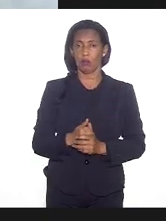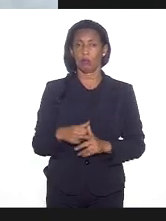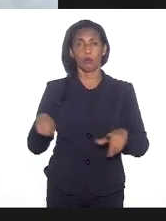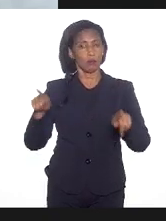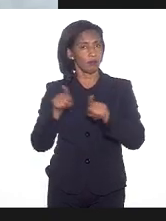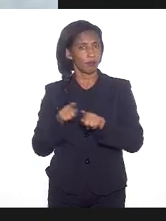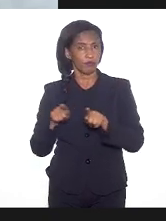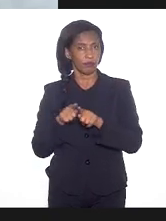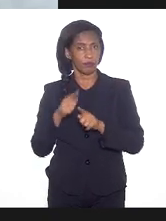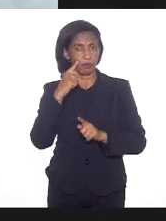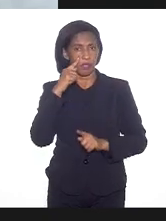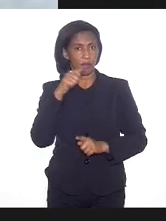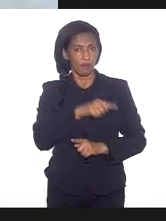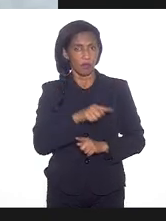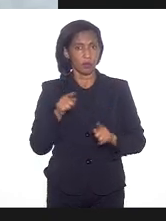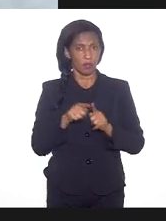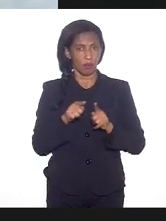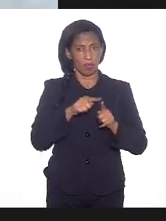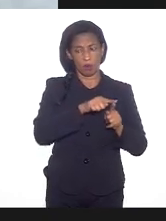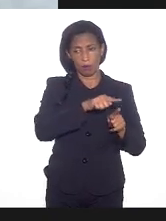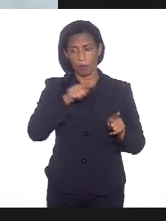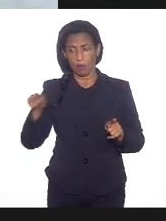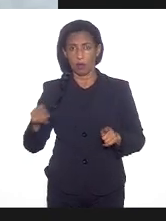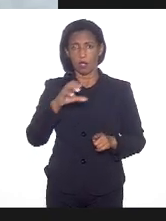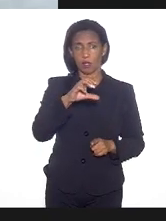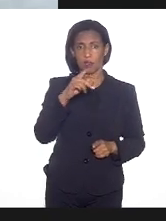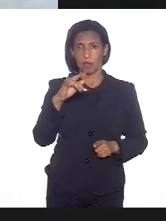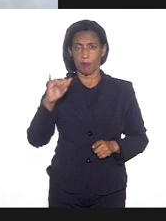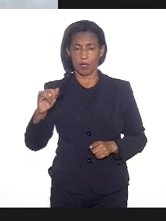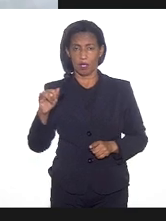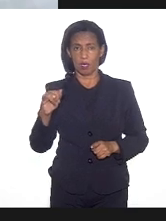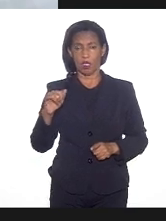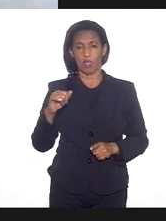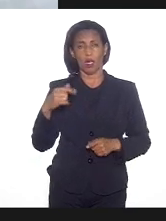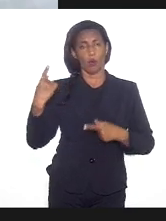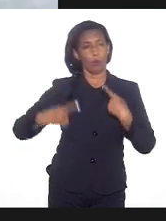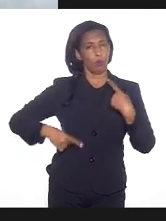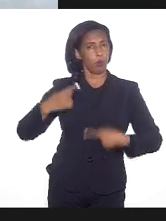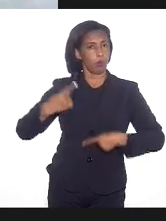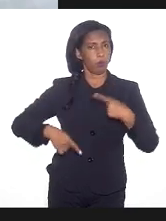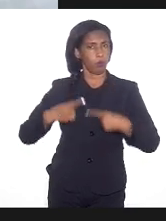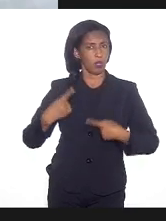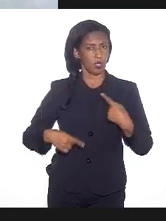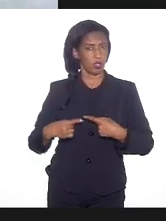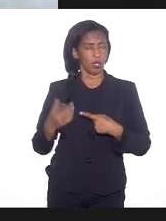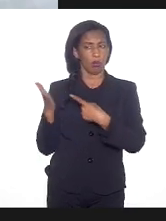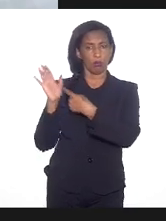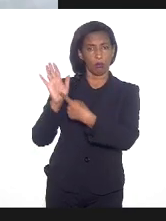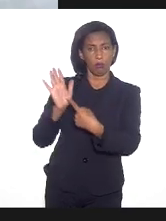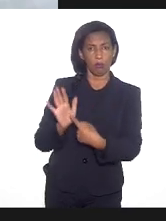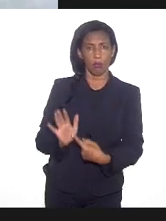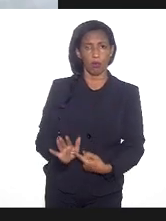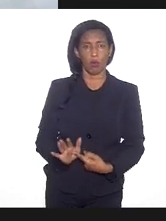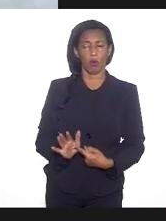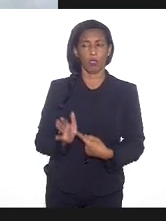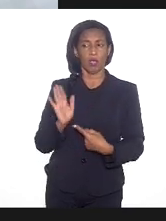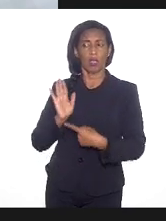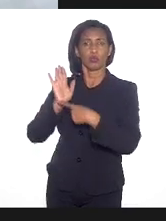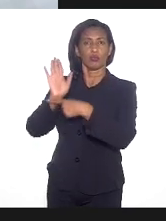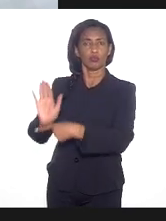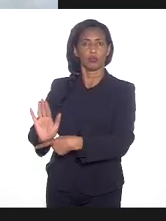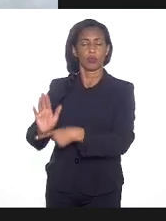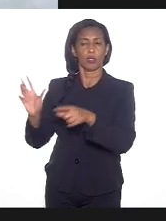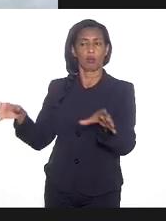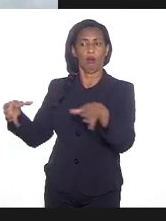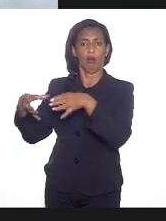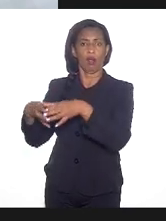Entretanto, verificou-se ao longo da CPI uma motivação política com contornos de representatividade e defesa de classes,